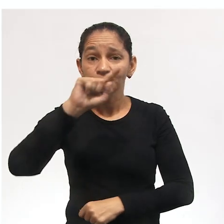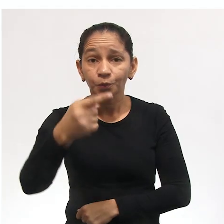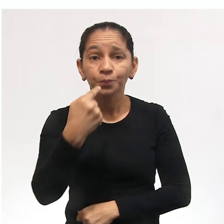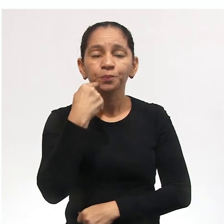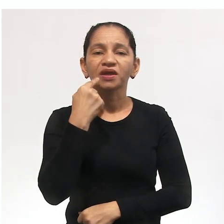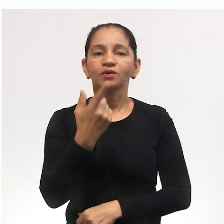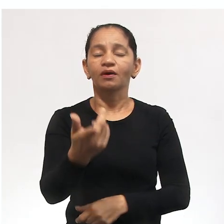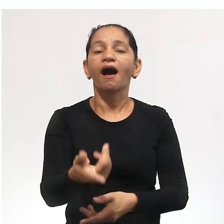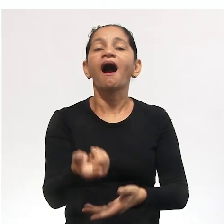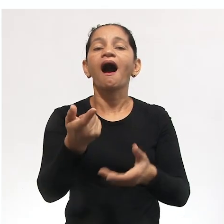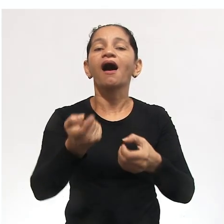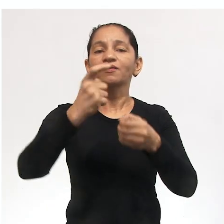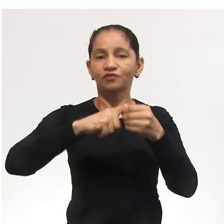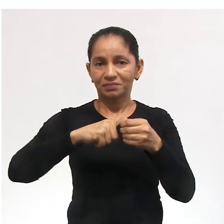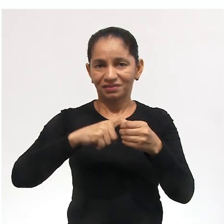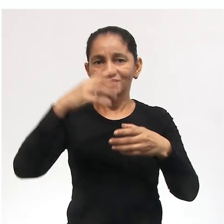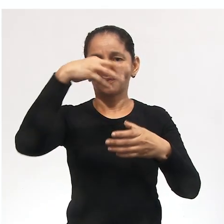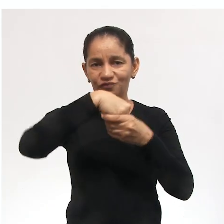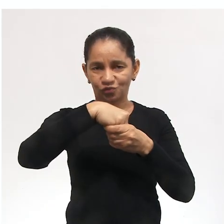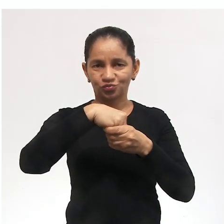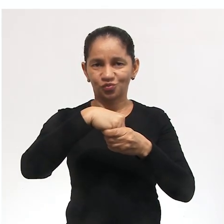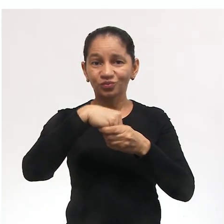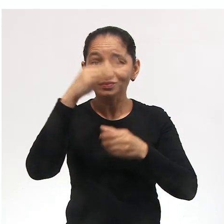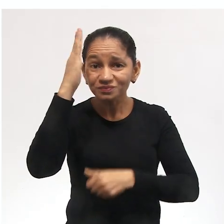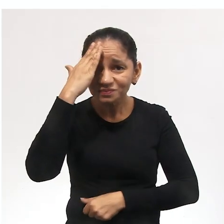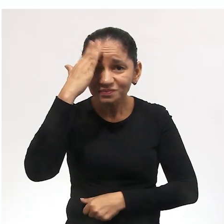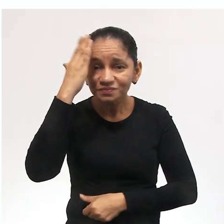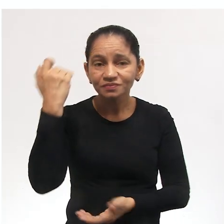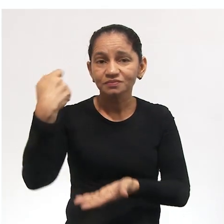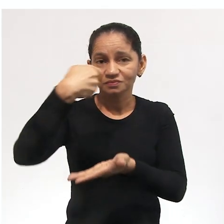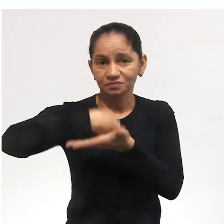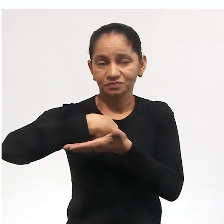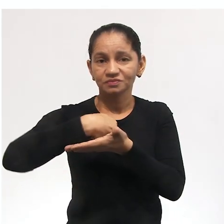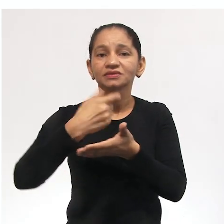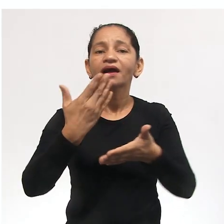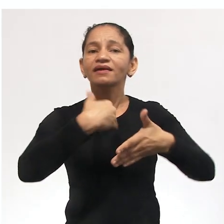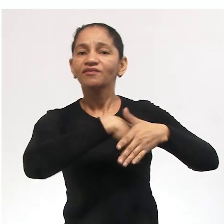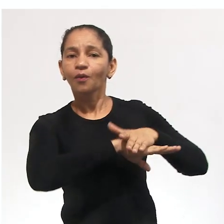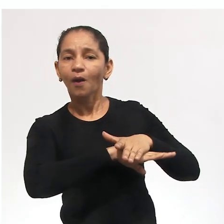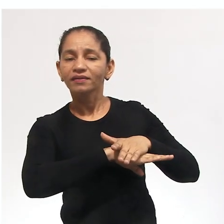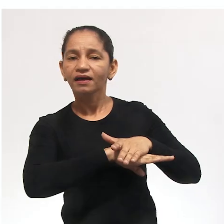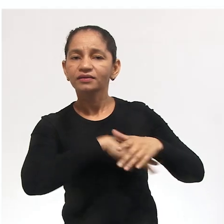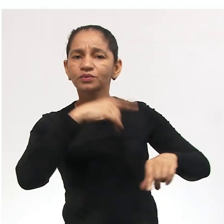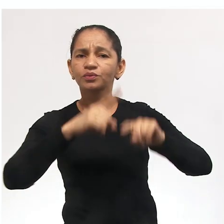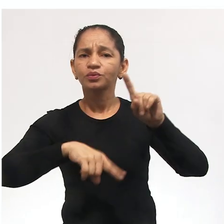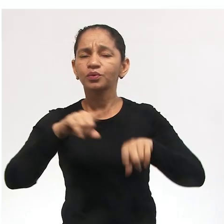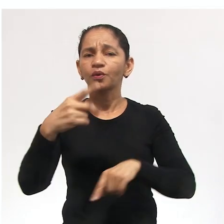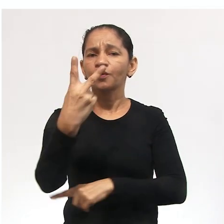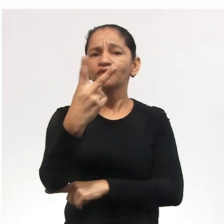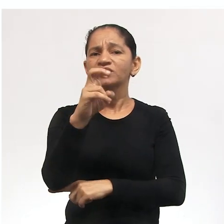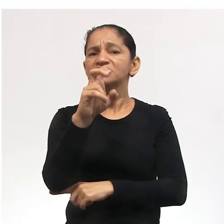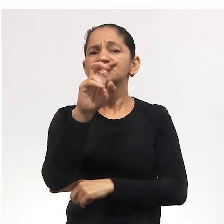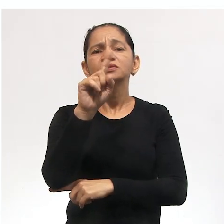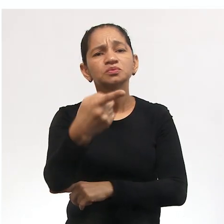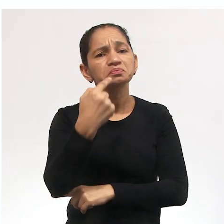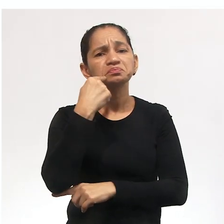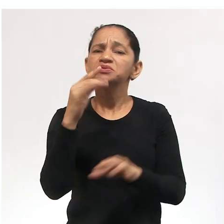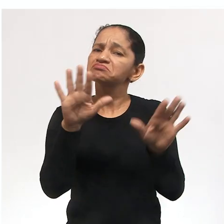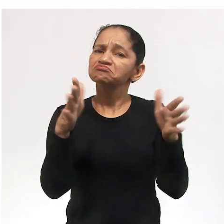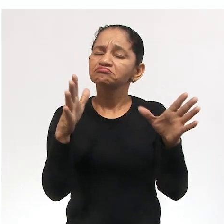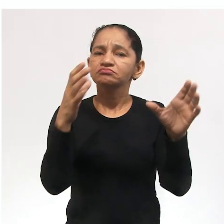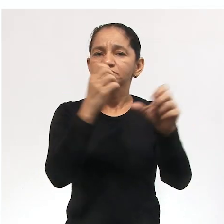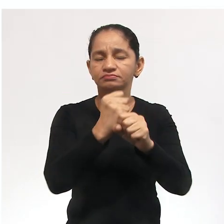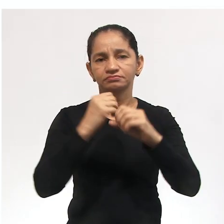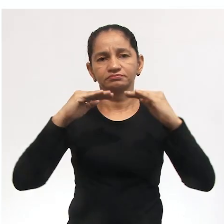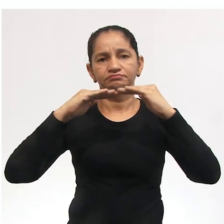dinheiro. Essa mercadoria estava em estoque e havia custado 25 mil. A venda de mercadorias, nesse caso, gera dois tipos de